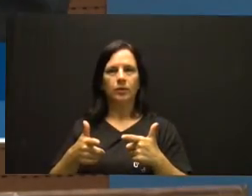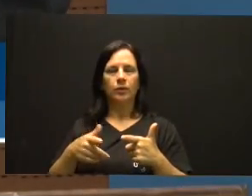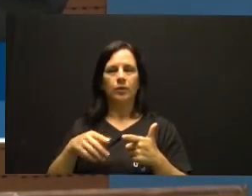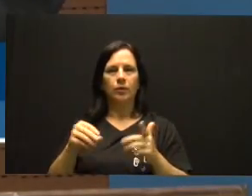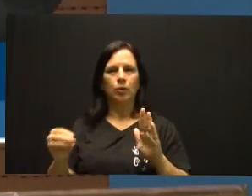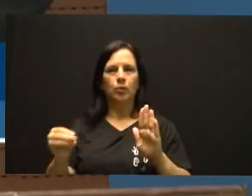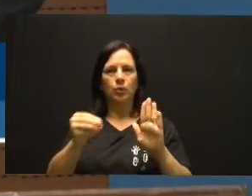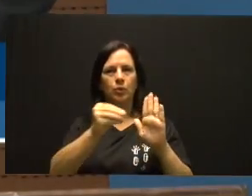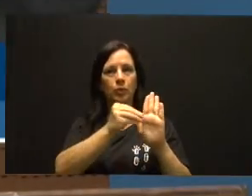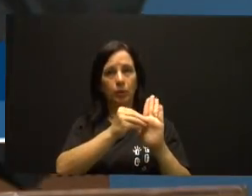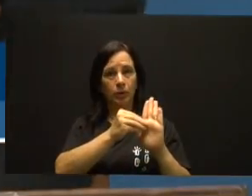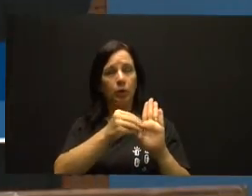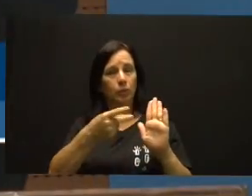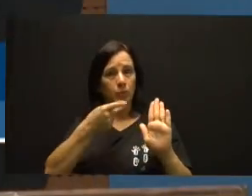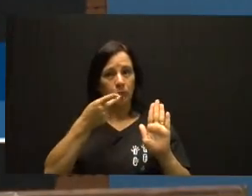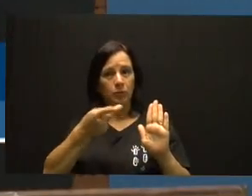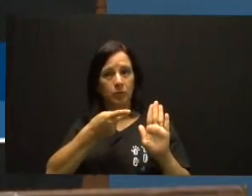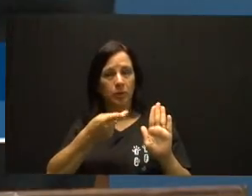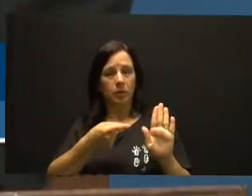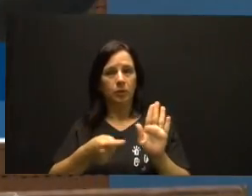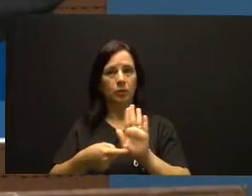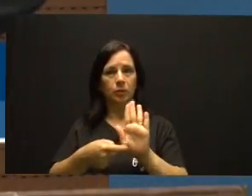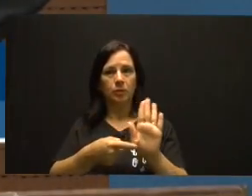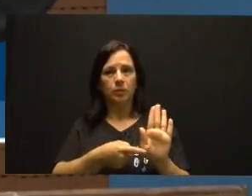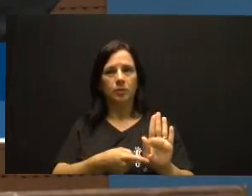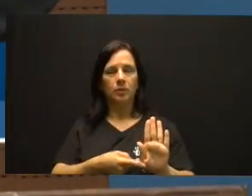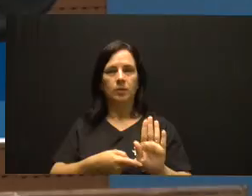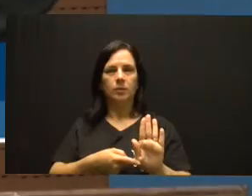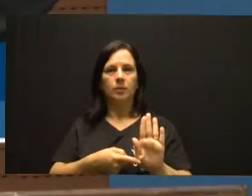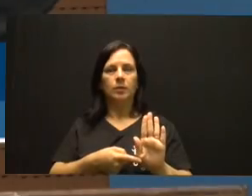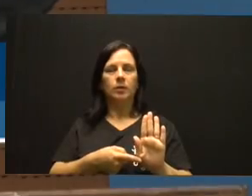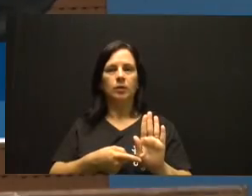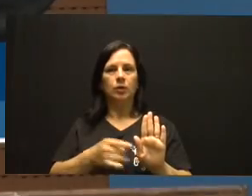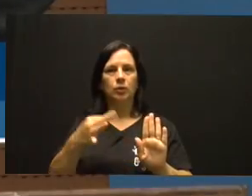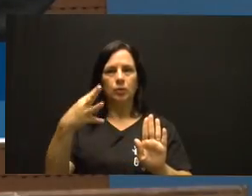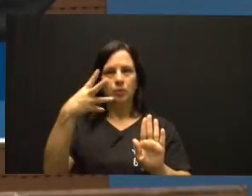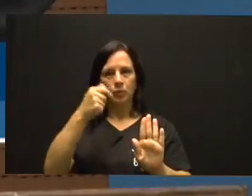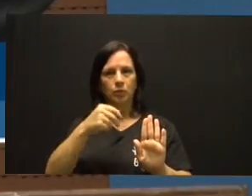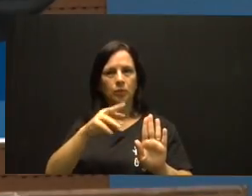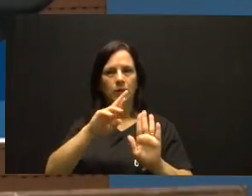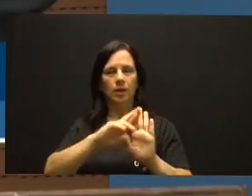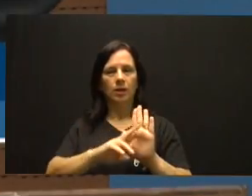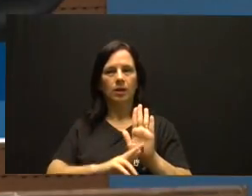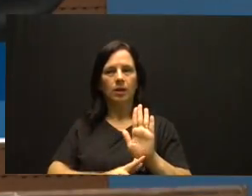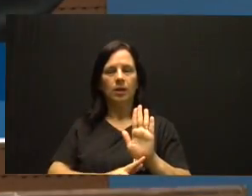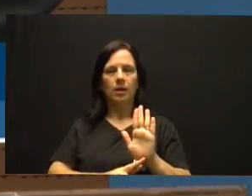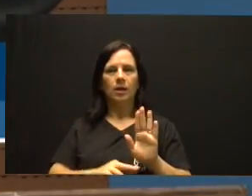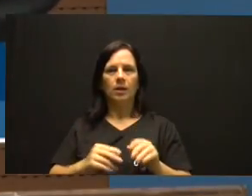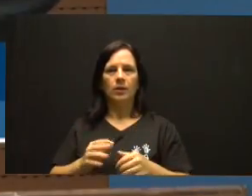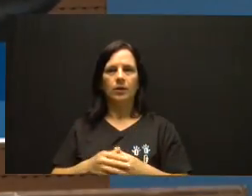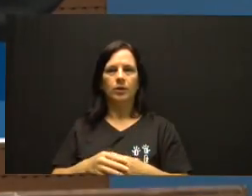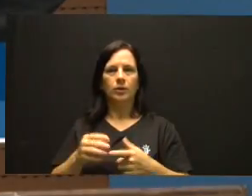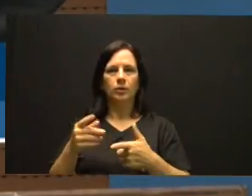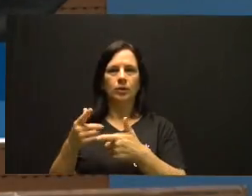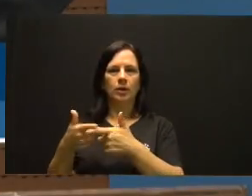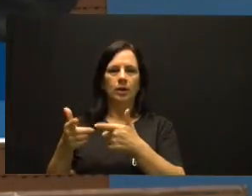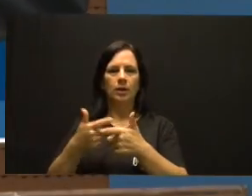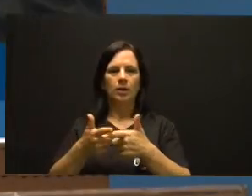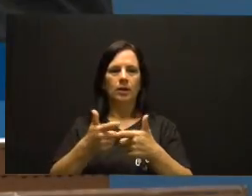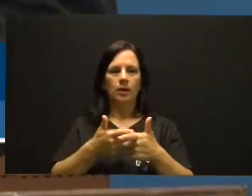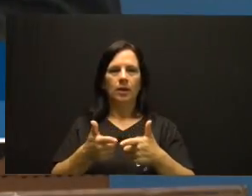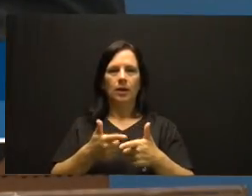anexo, ao qual Vossa Excelência pontua em seu brilhante requerimento quando fala da questão